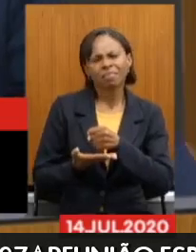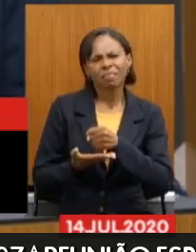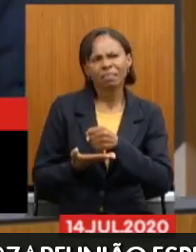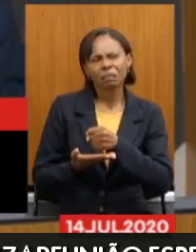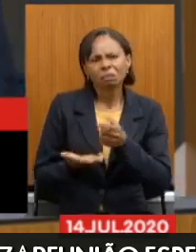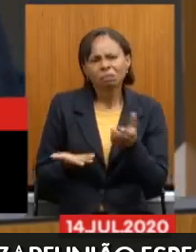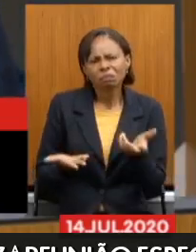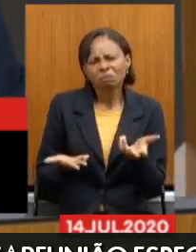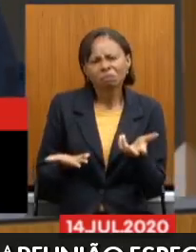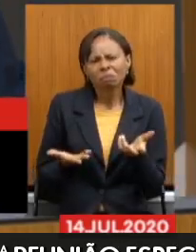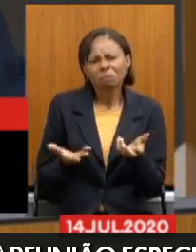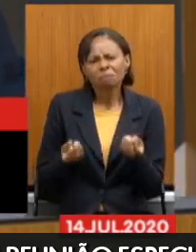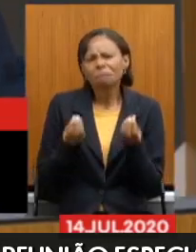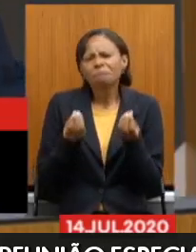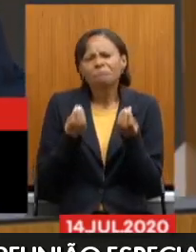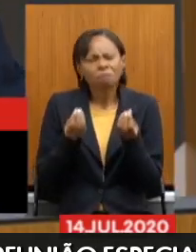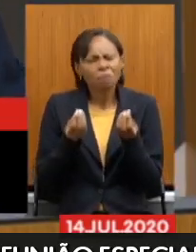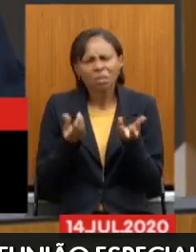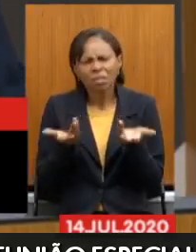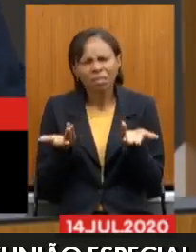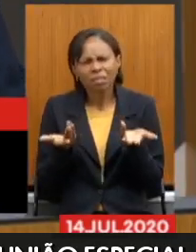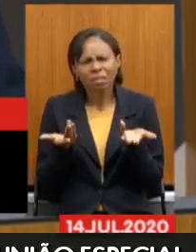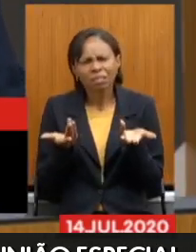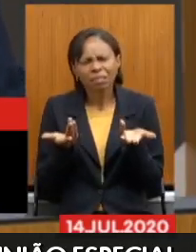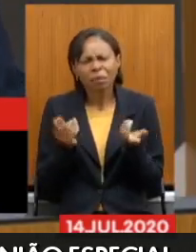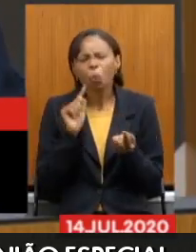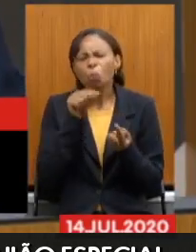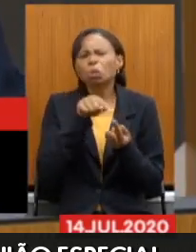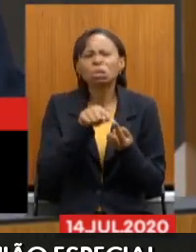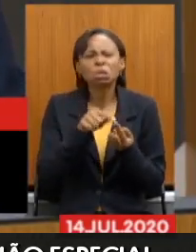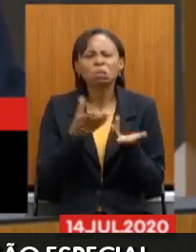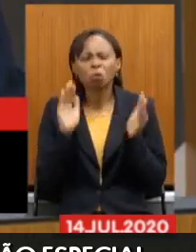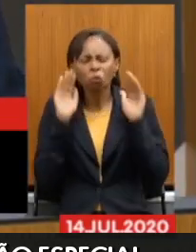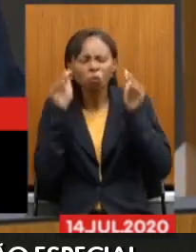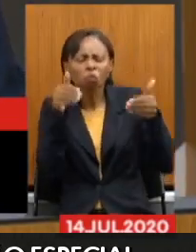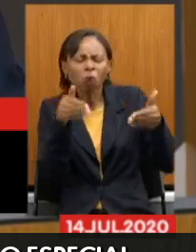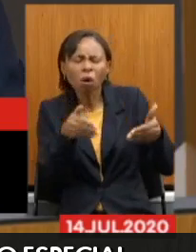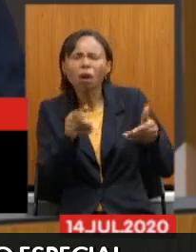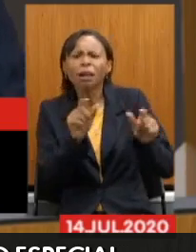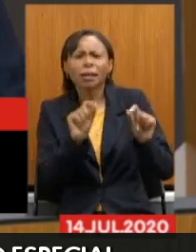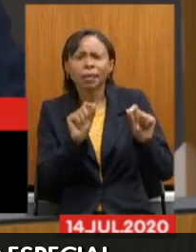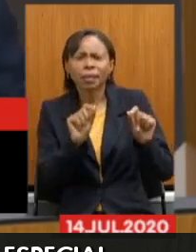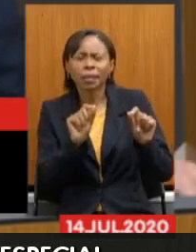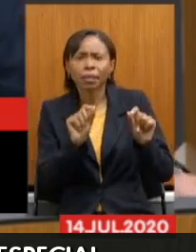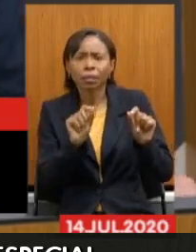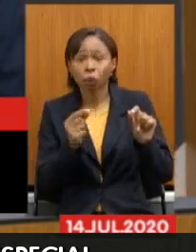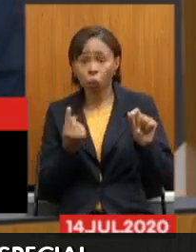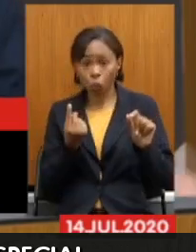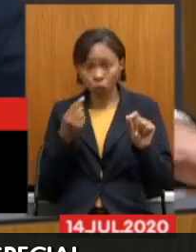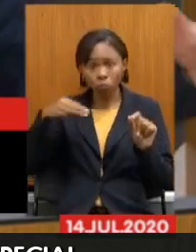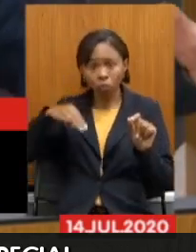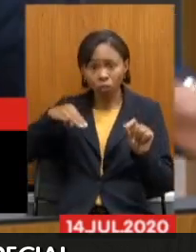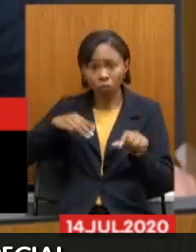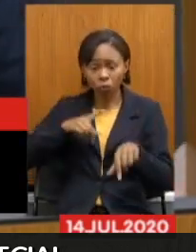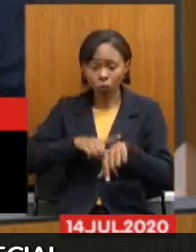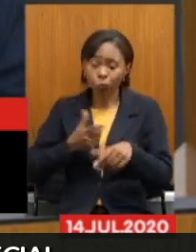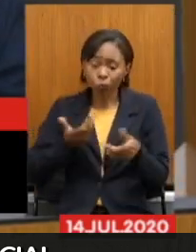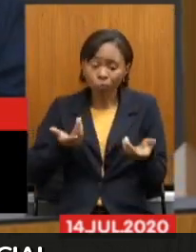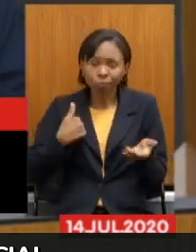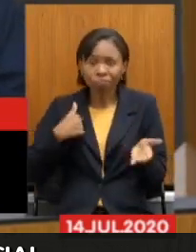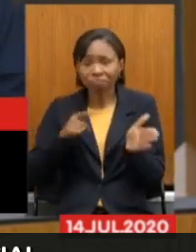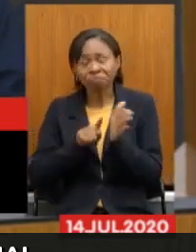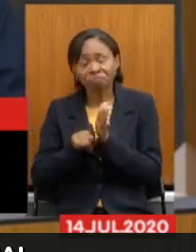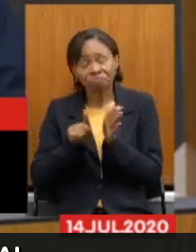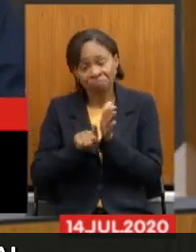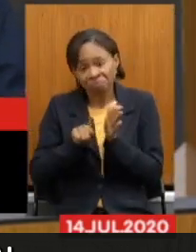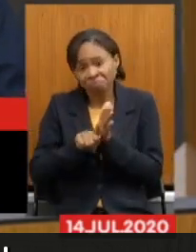A quem ele está, ou para quem ele está a serviço? Um minuto, deputado. Um minuto para fazer, então, algumas